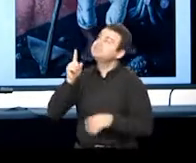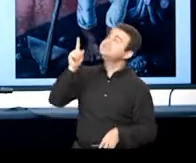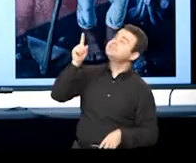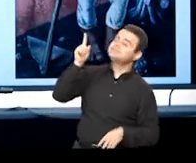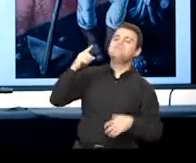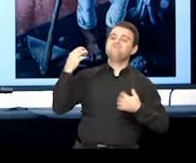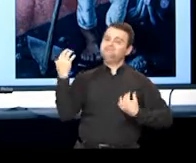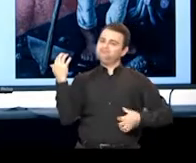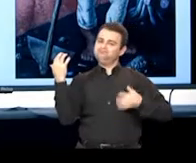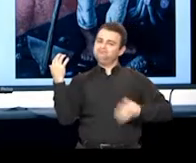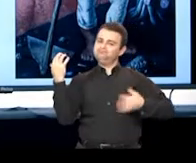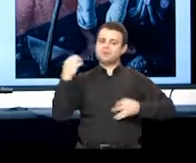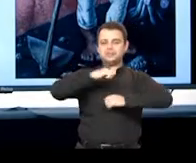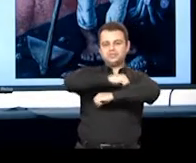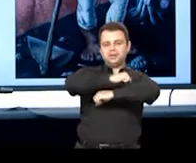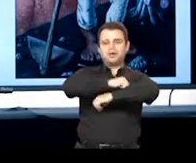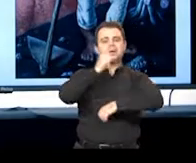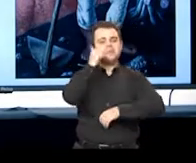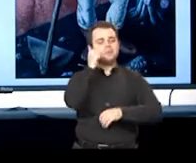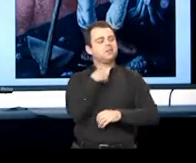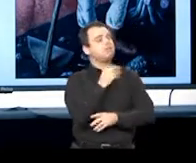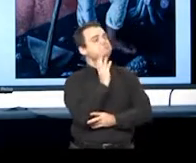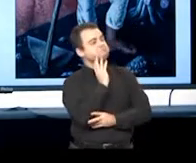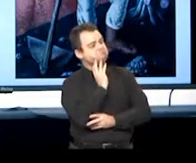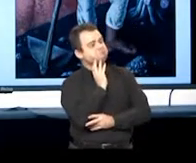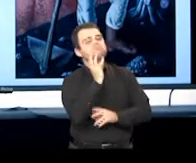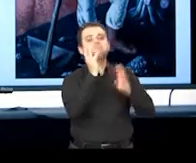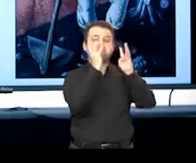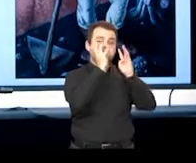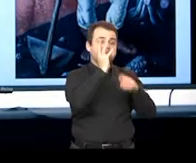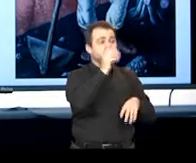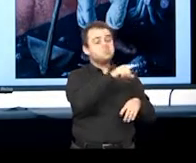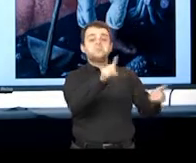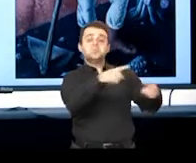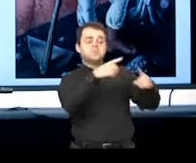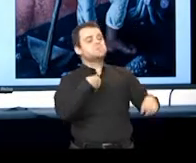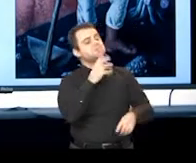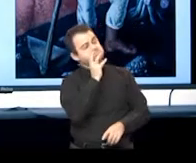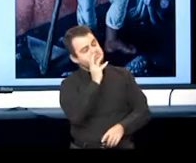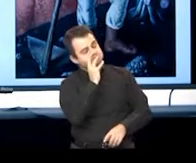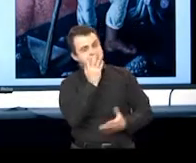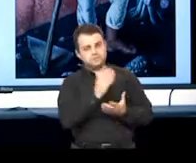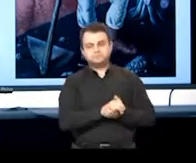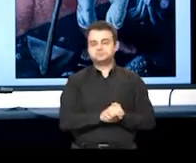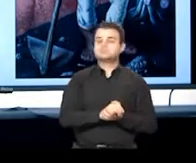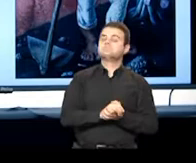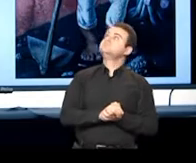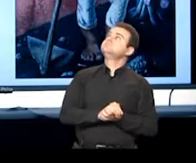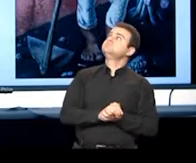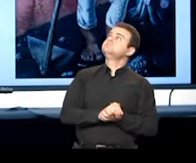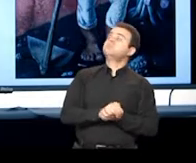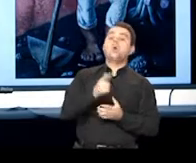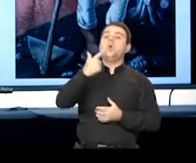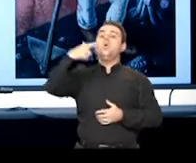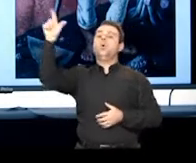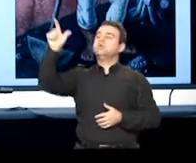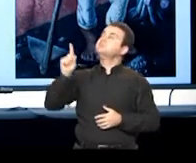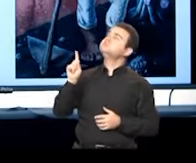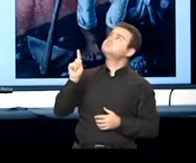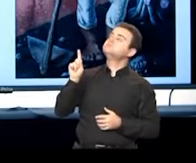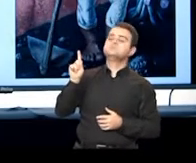violeiro e encostado na janela, a senhora apreciando aqui a música. Do outro lado, nós temos o